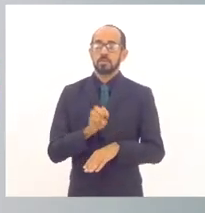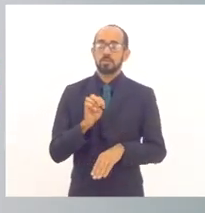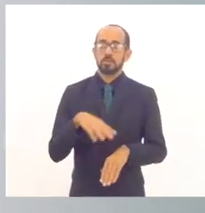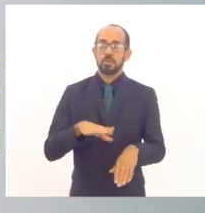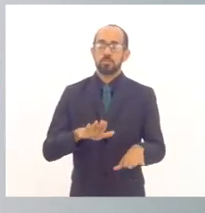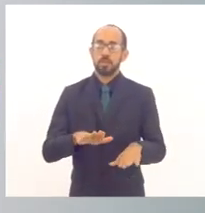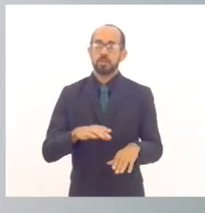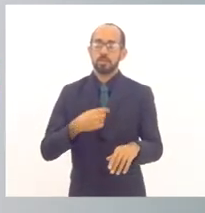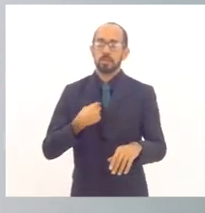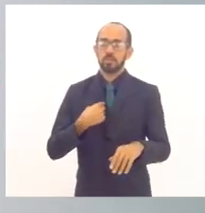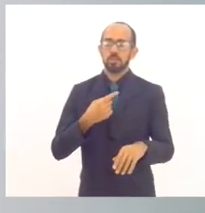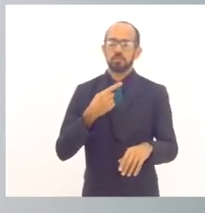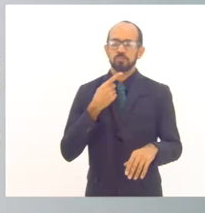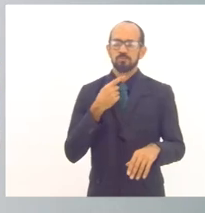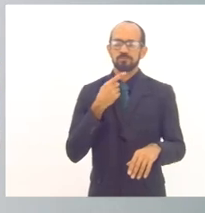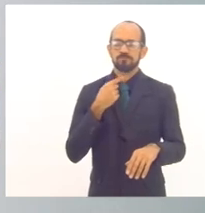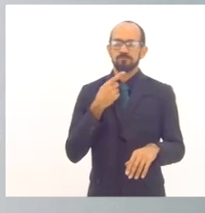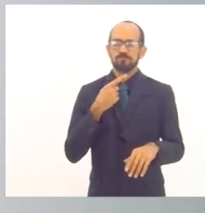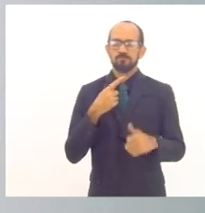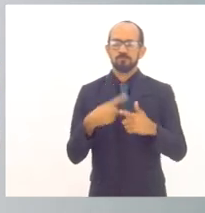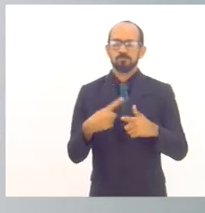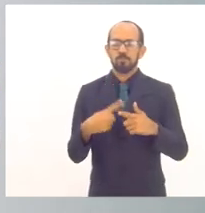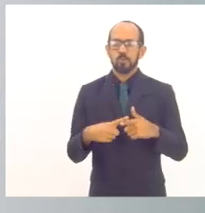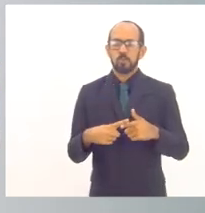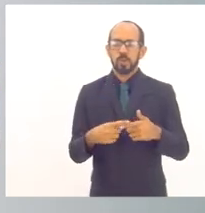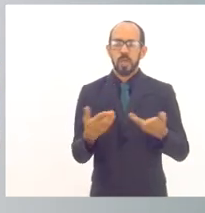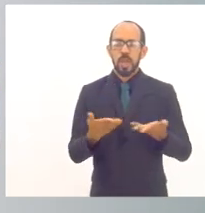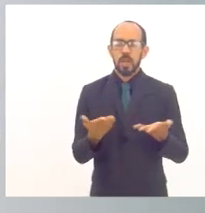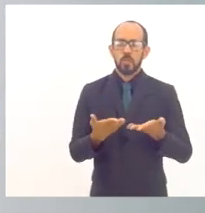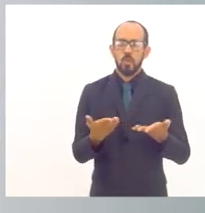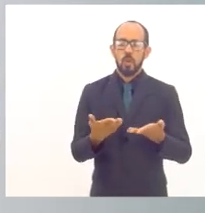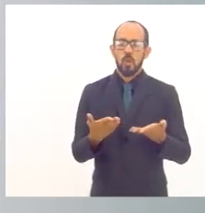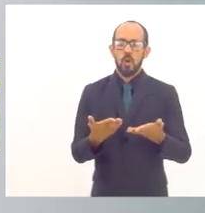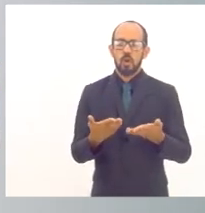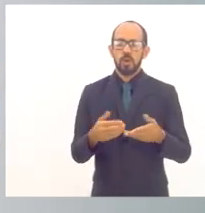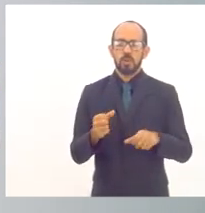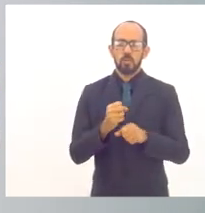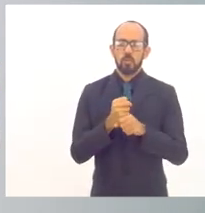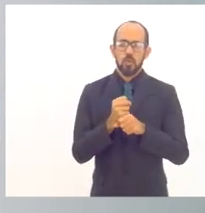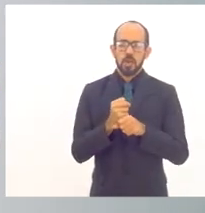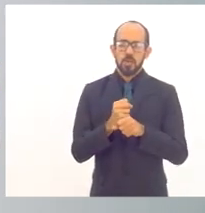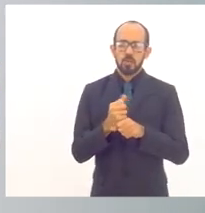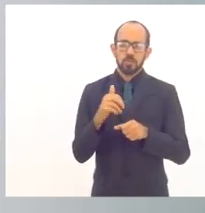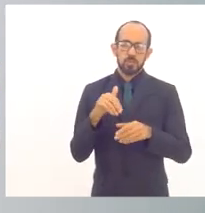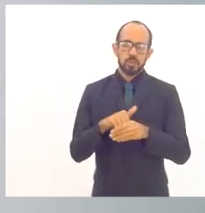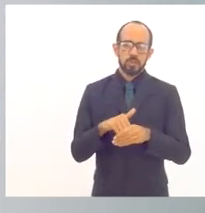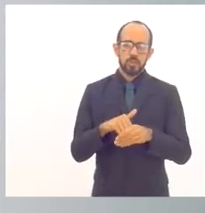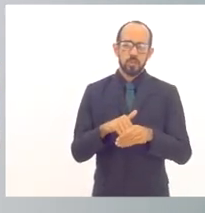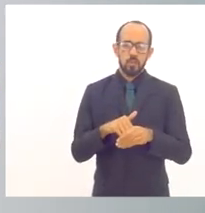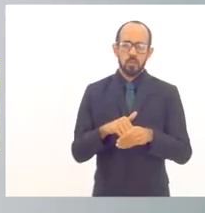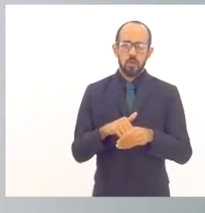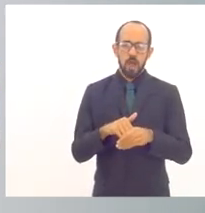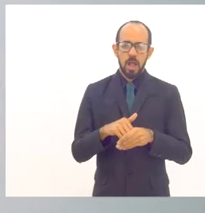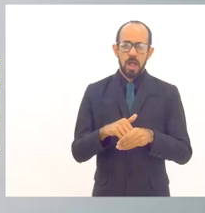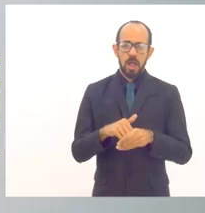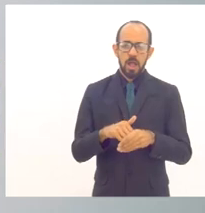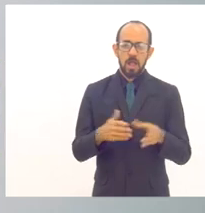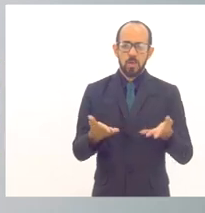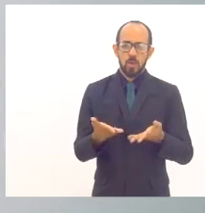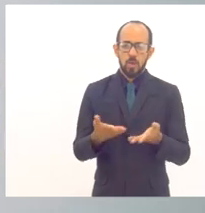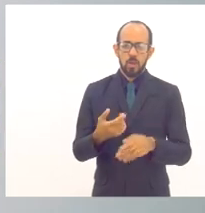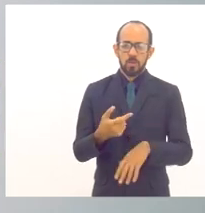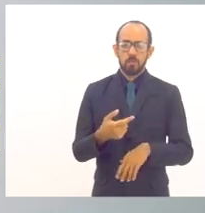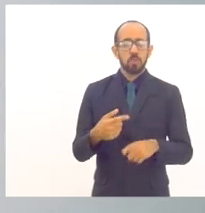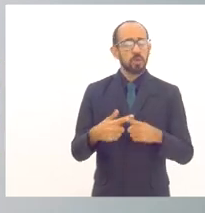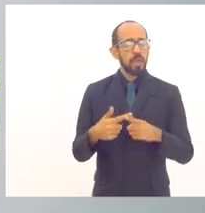eu me perguntei, por que justamente agora, em reta final de eleição, por que justamente nesse ano, por que não em 2019,